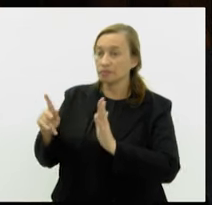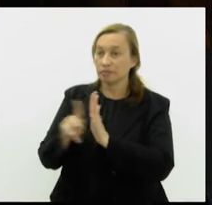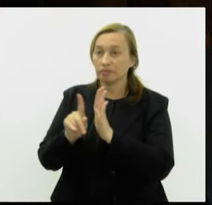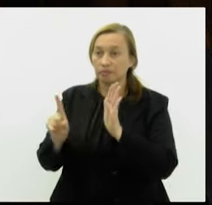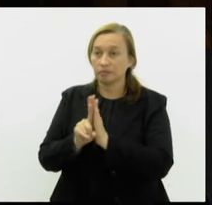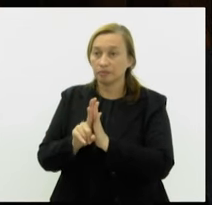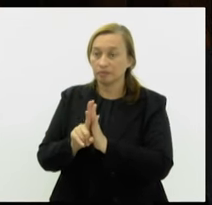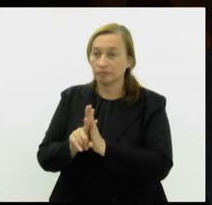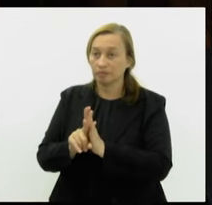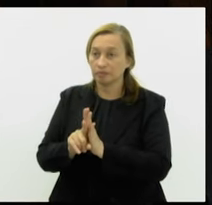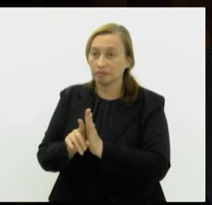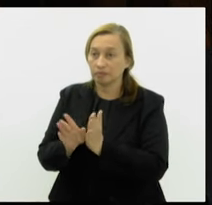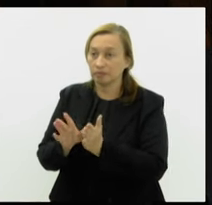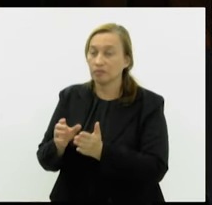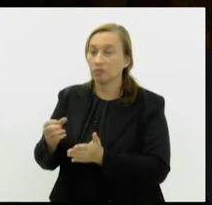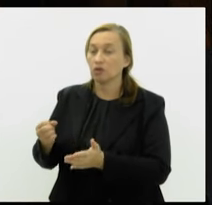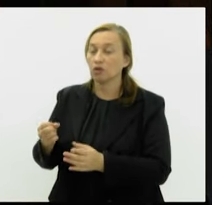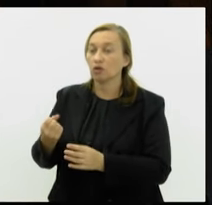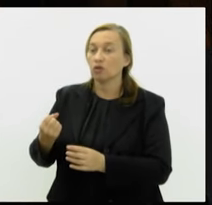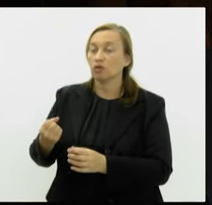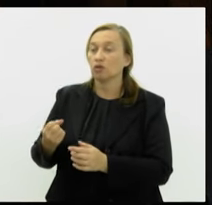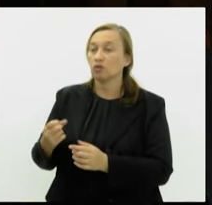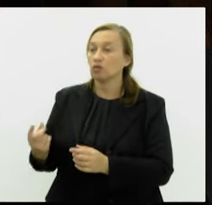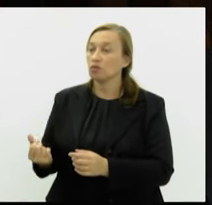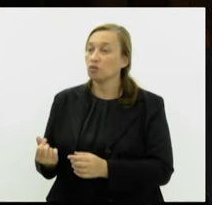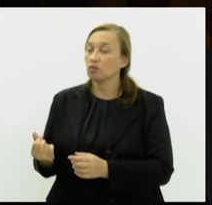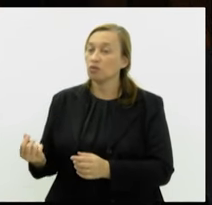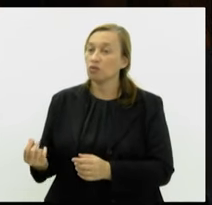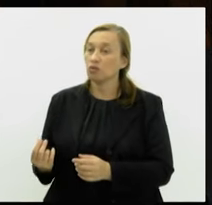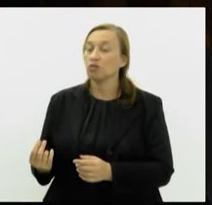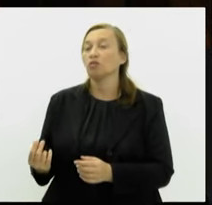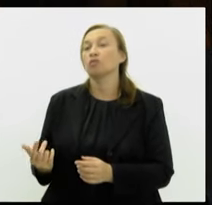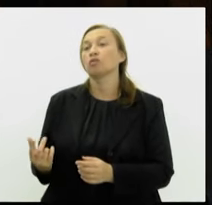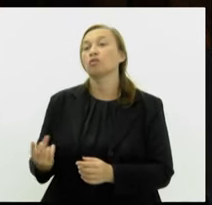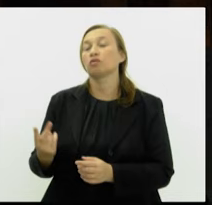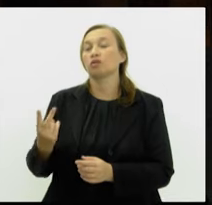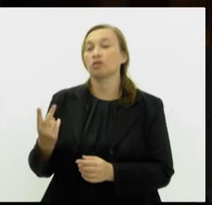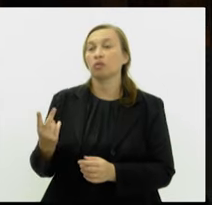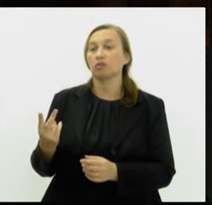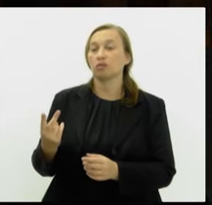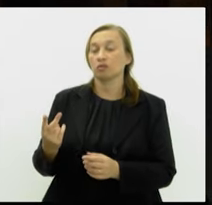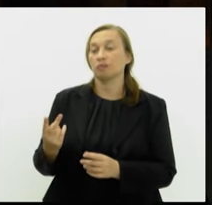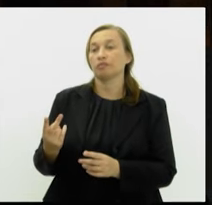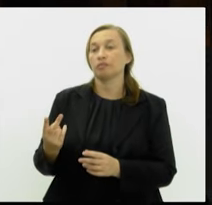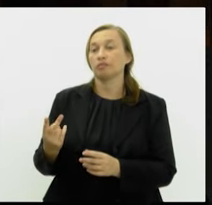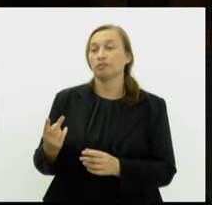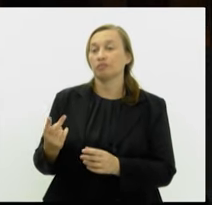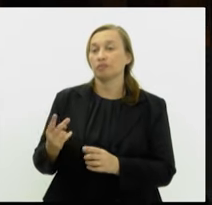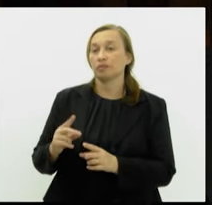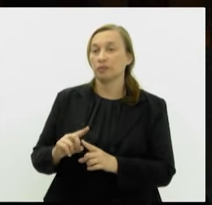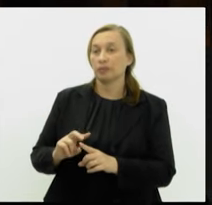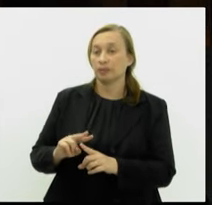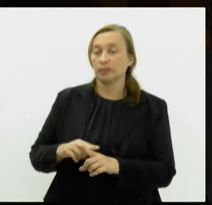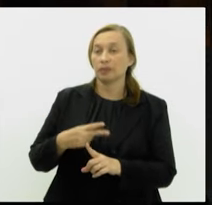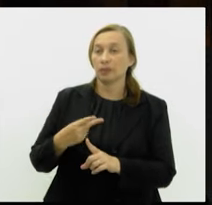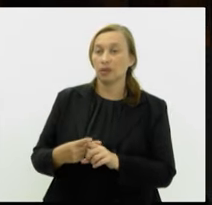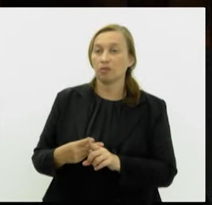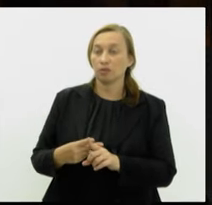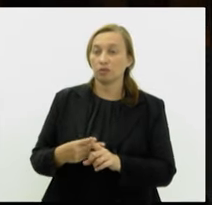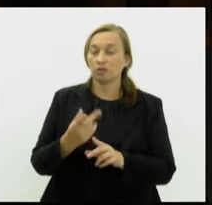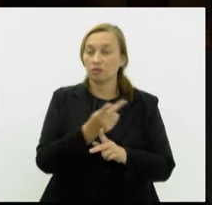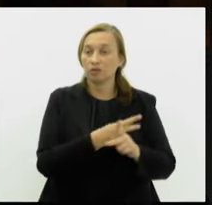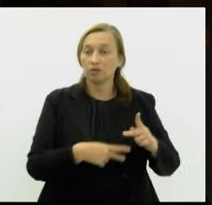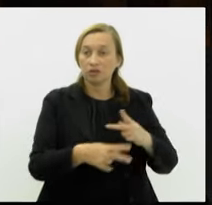aumentar a contribuição previdenciária dos servidores públicos e dos aposentados, alegando desequilíbrio